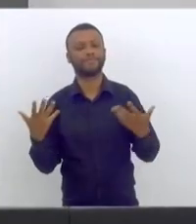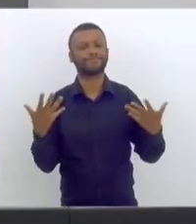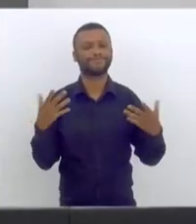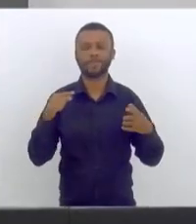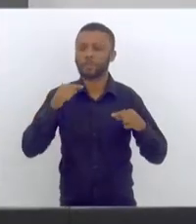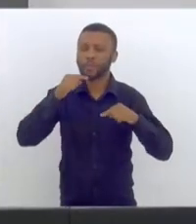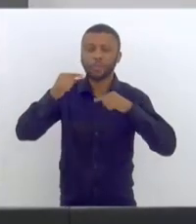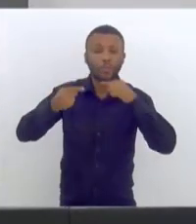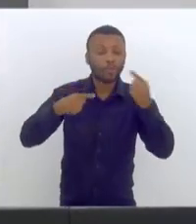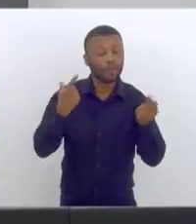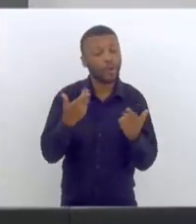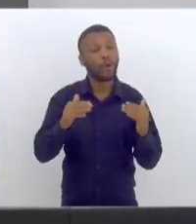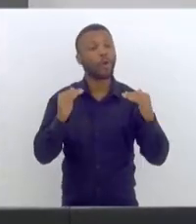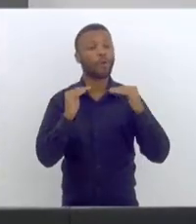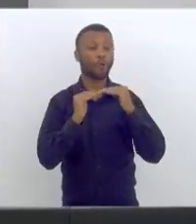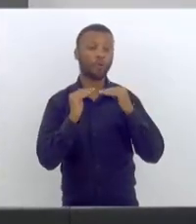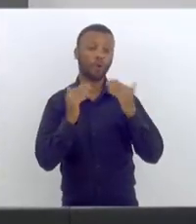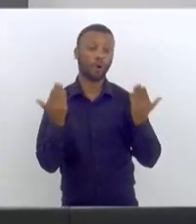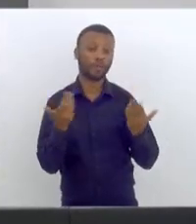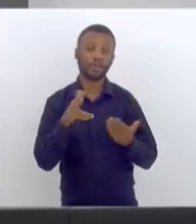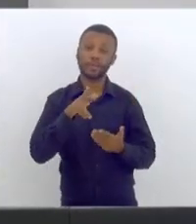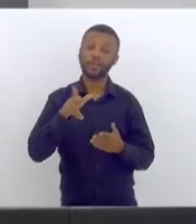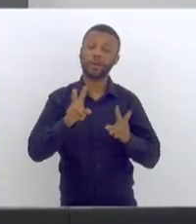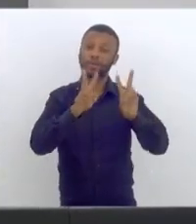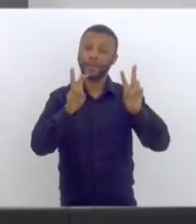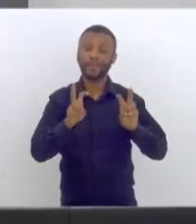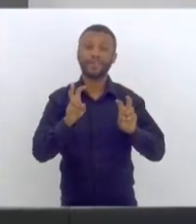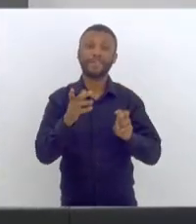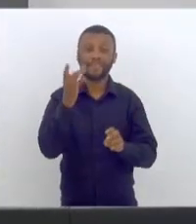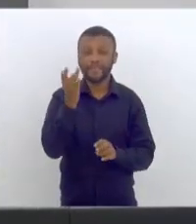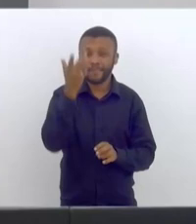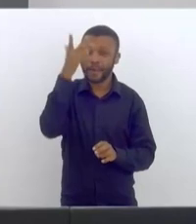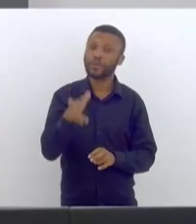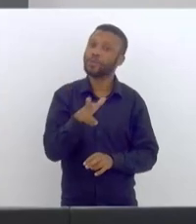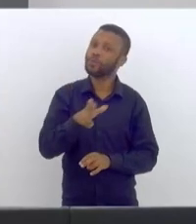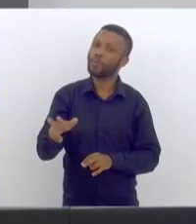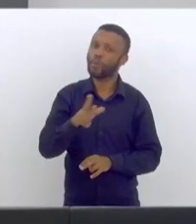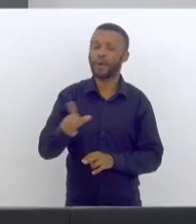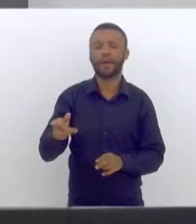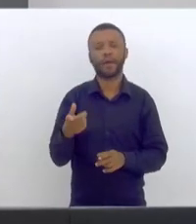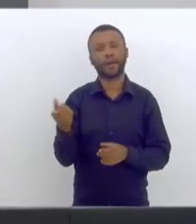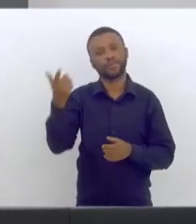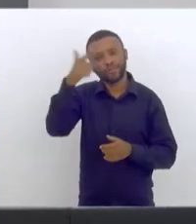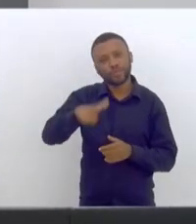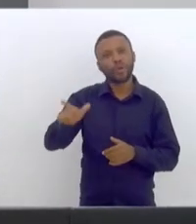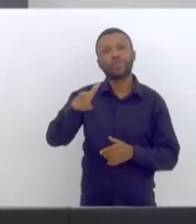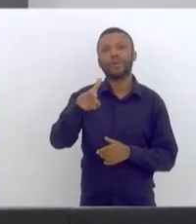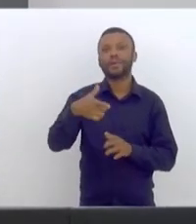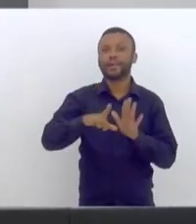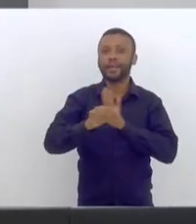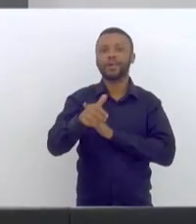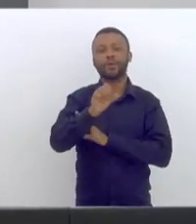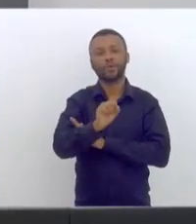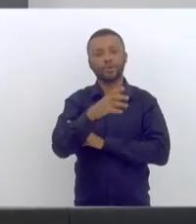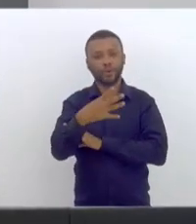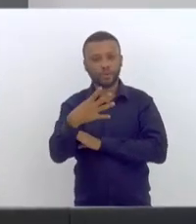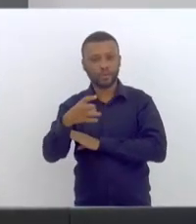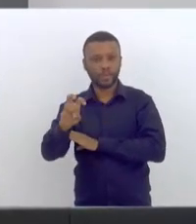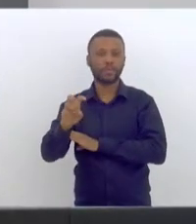eu concordo que não é um tema fácil volta de essa lei 8445